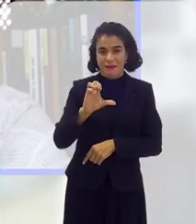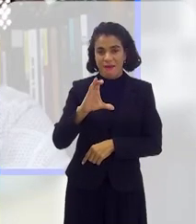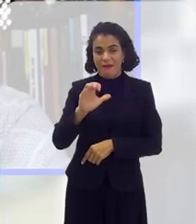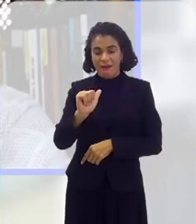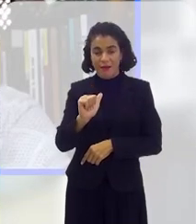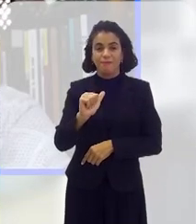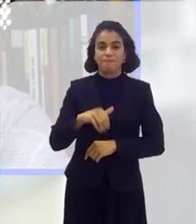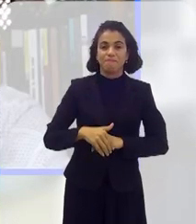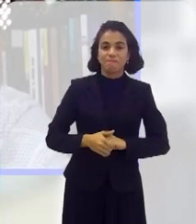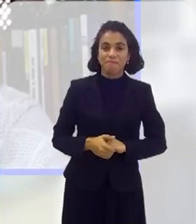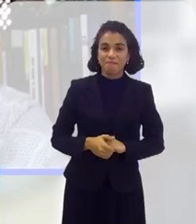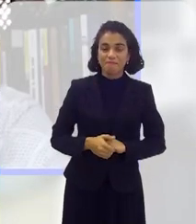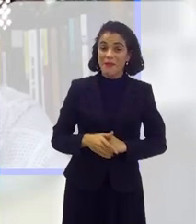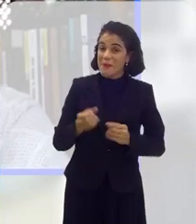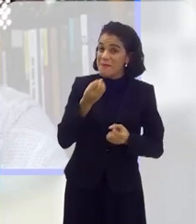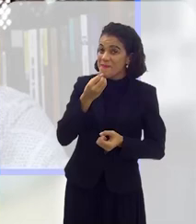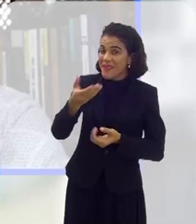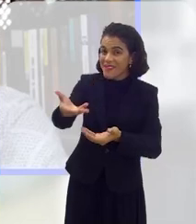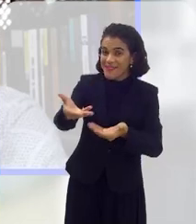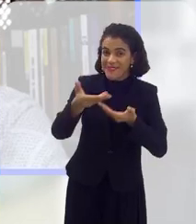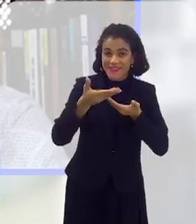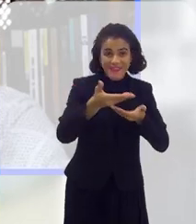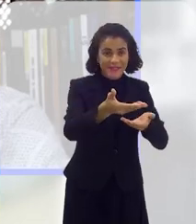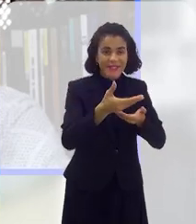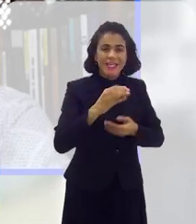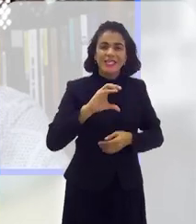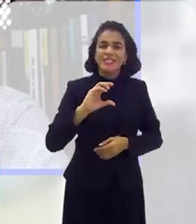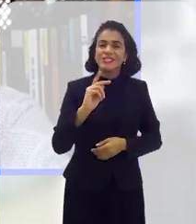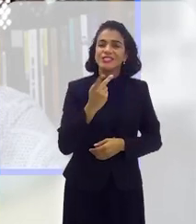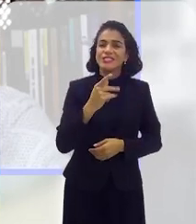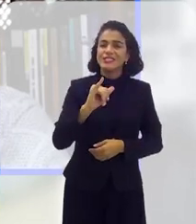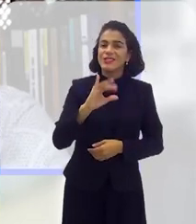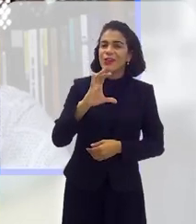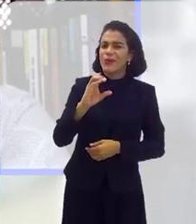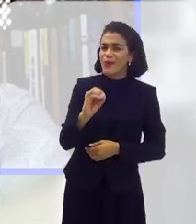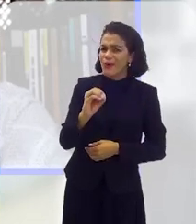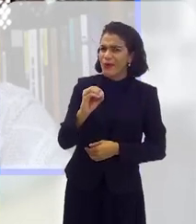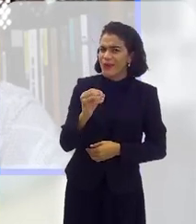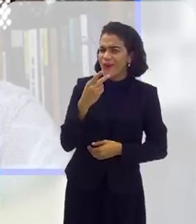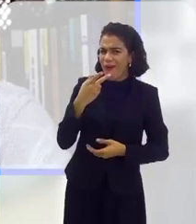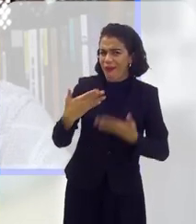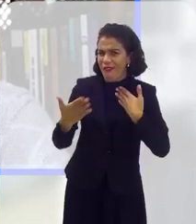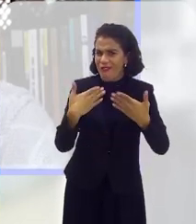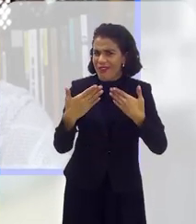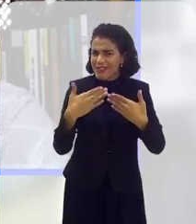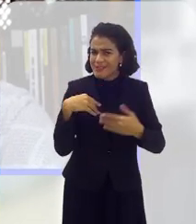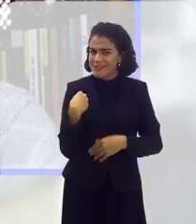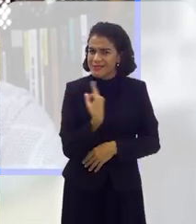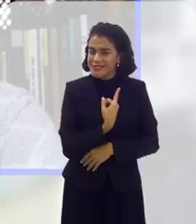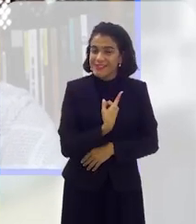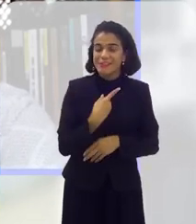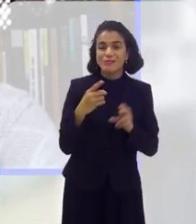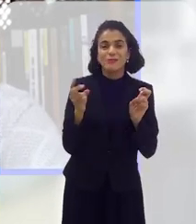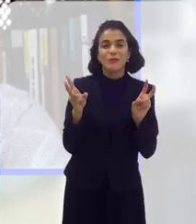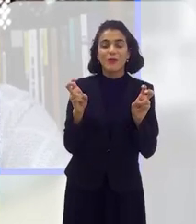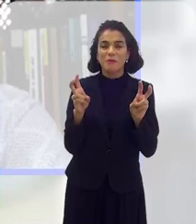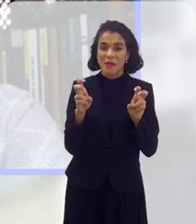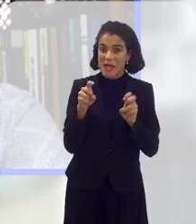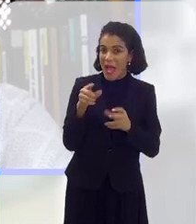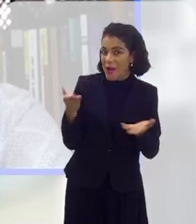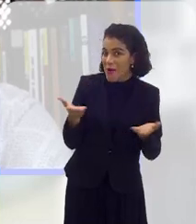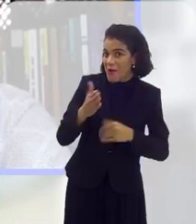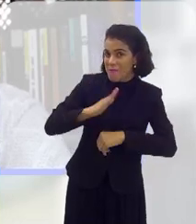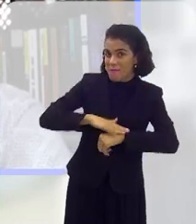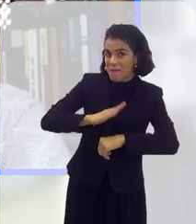Esperança. Sejam muito bem-vindos. Chico, para a gente começar, eu queria que você falasse para a gente se você considera que esse